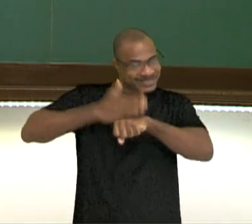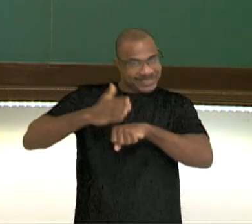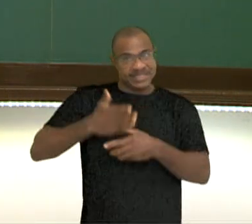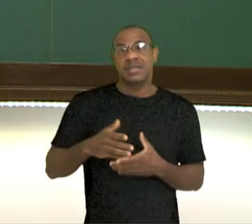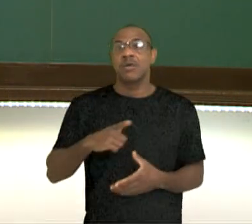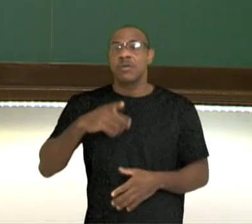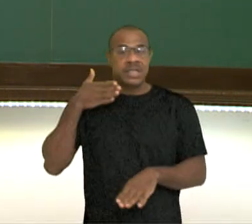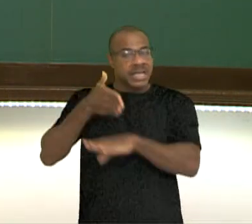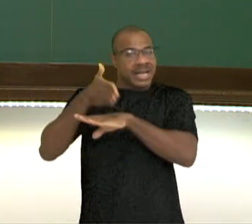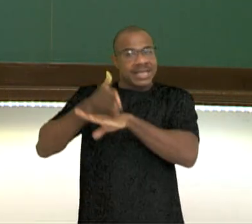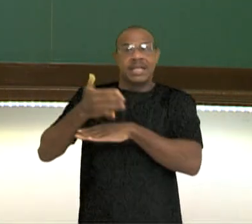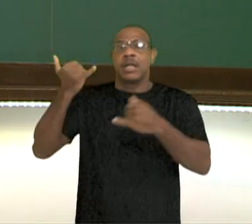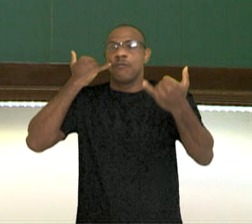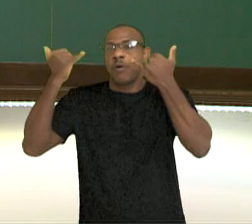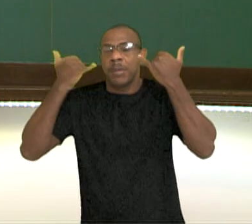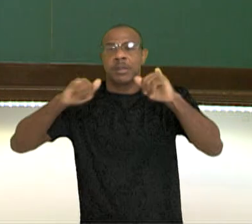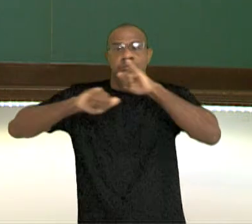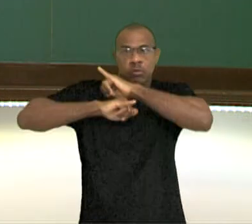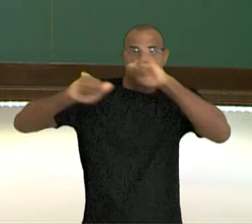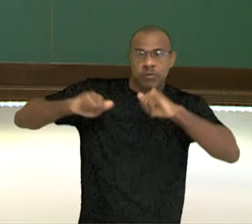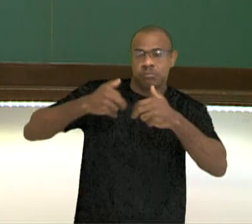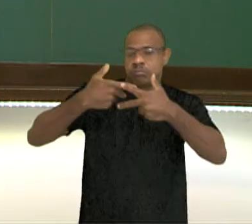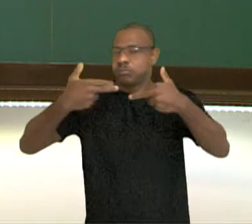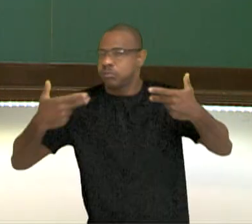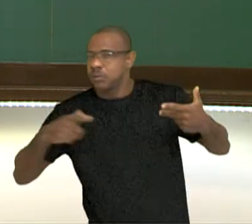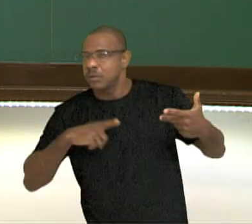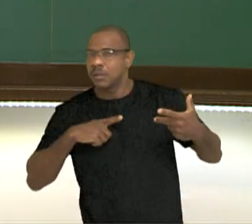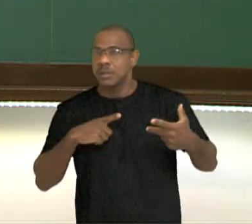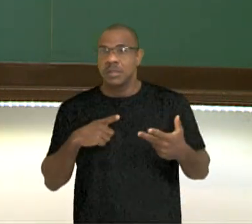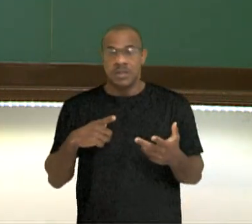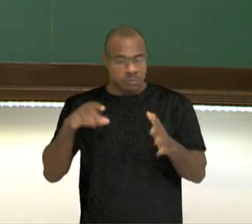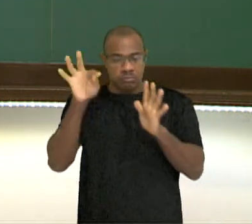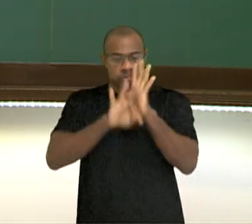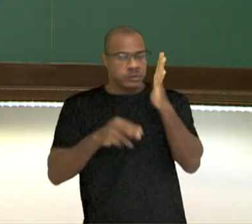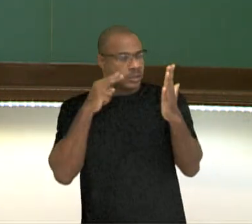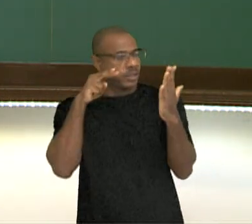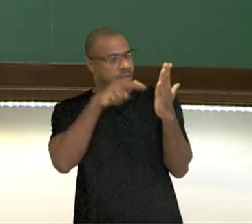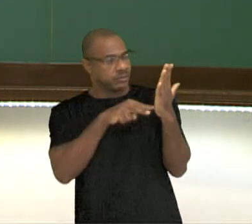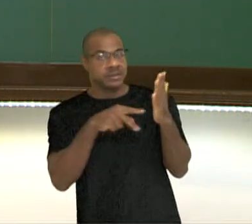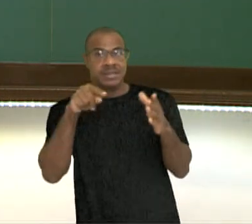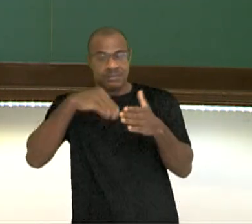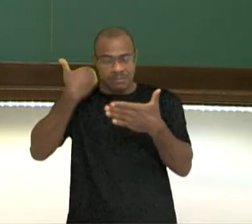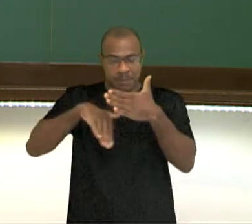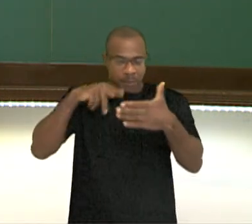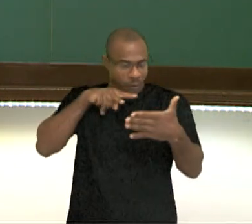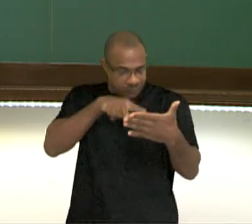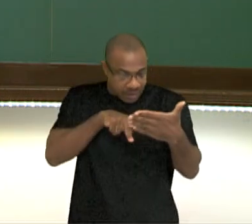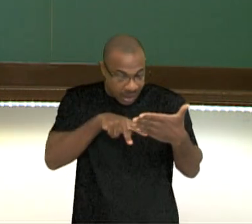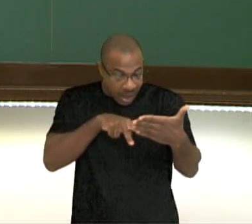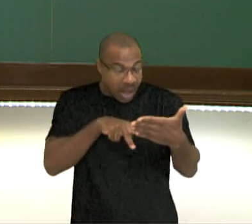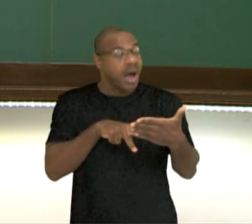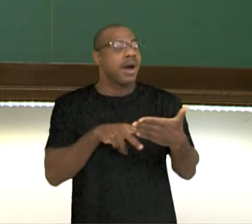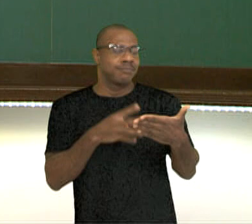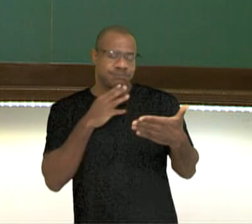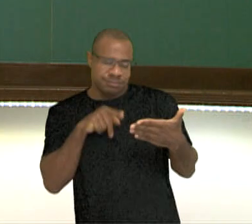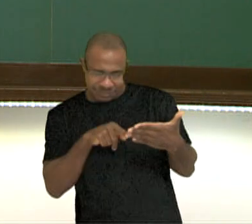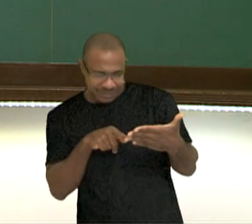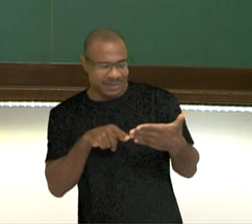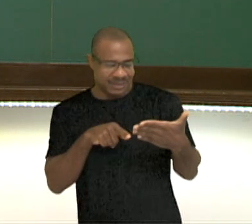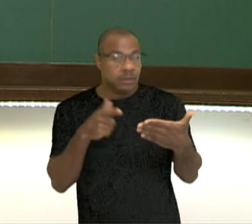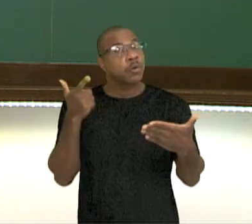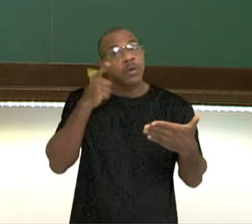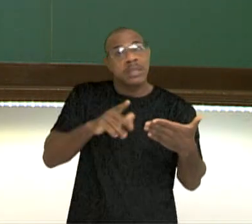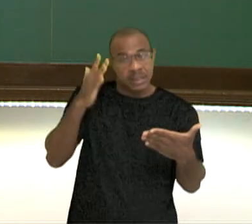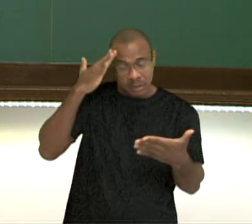uma notícia, a uma outra informação, através de um texto, numa prova, por exemplo, você